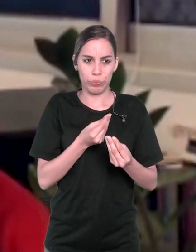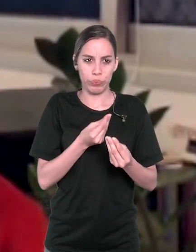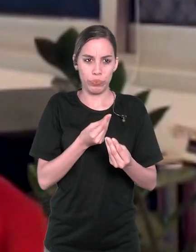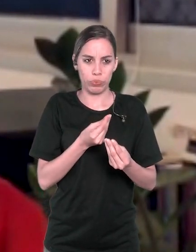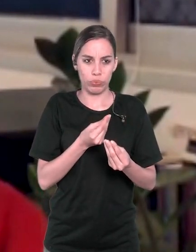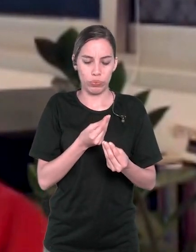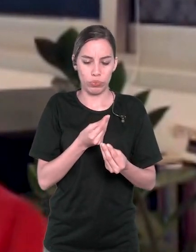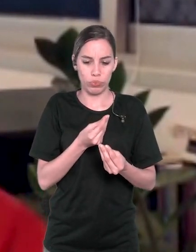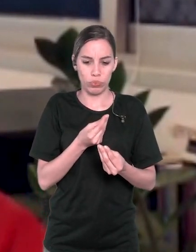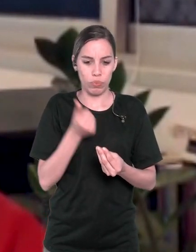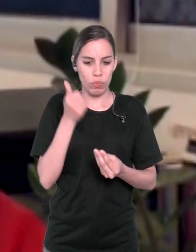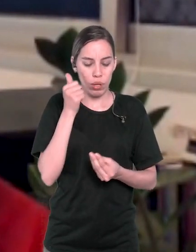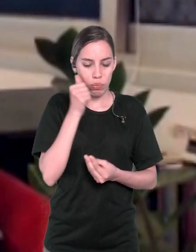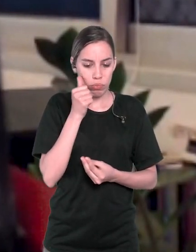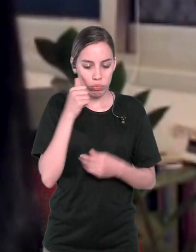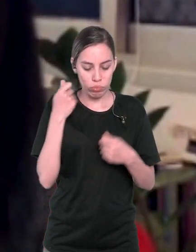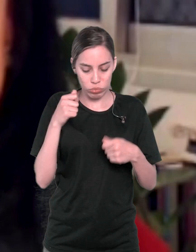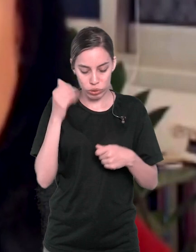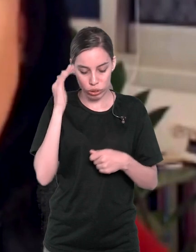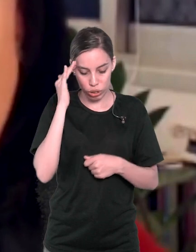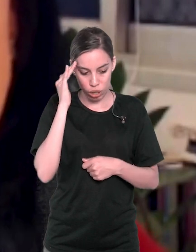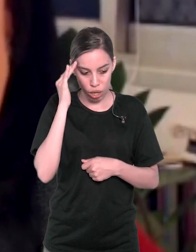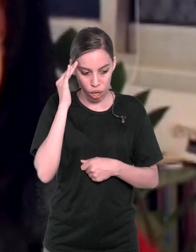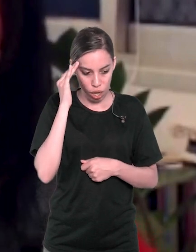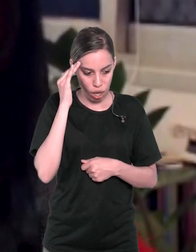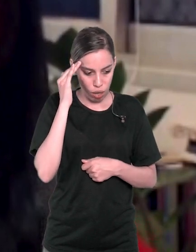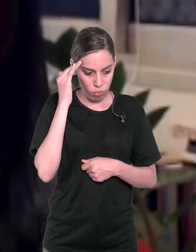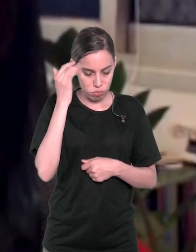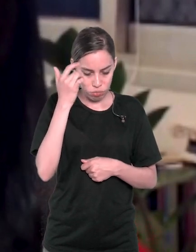própria animalidade, e nesse encontro com a sua